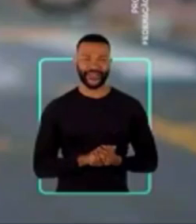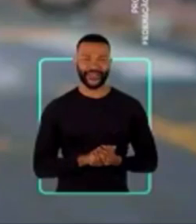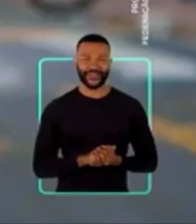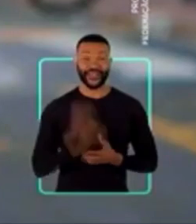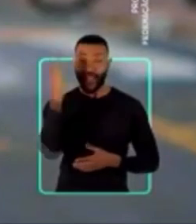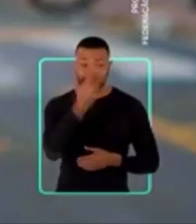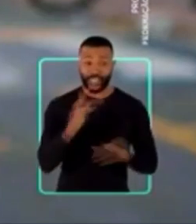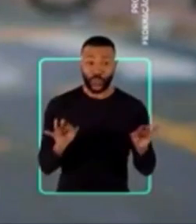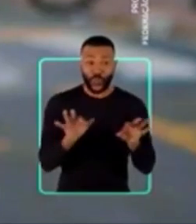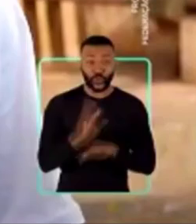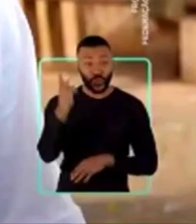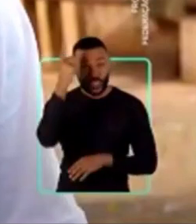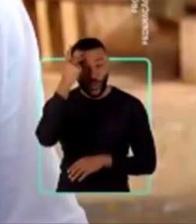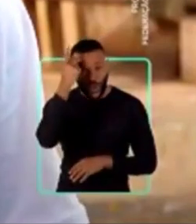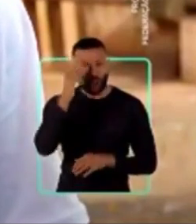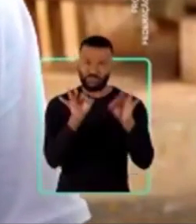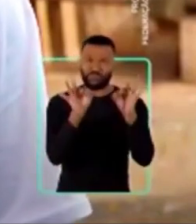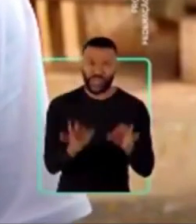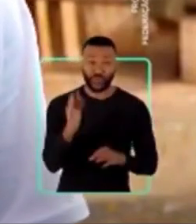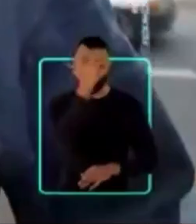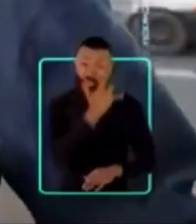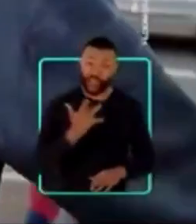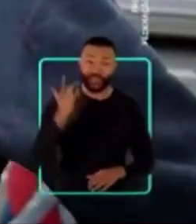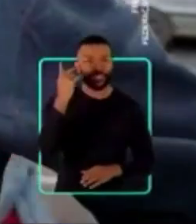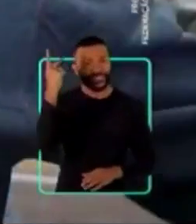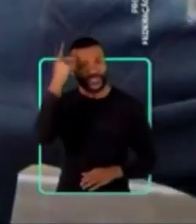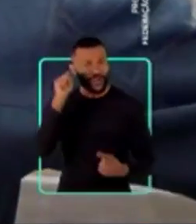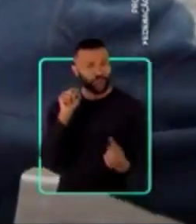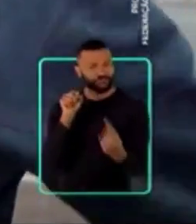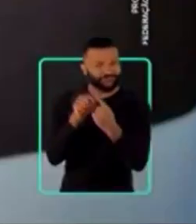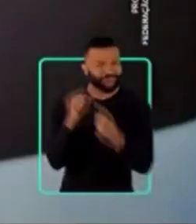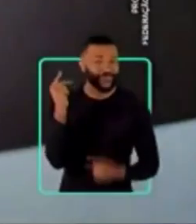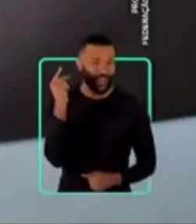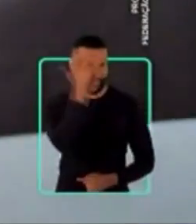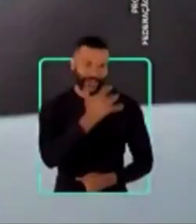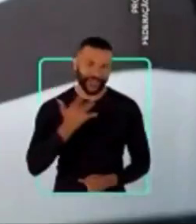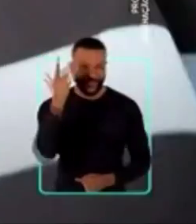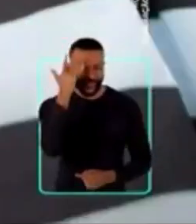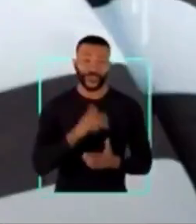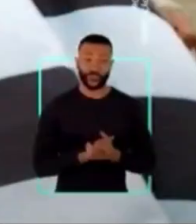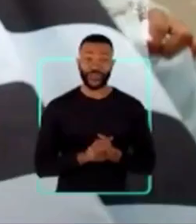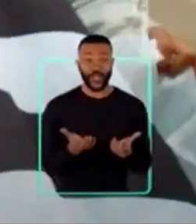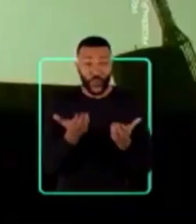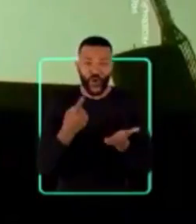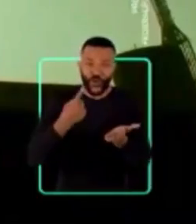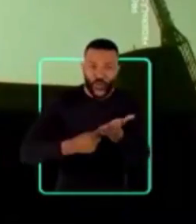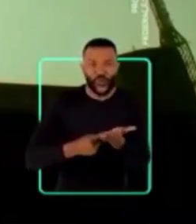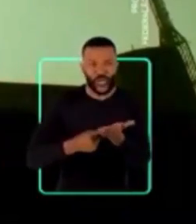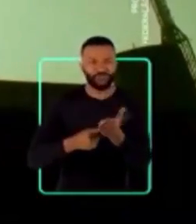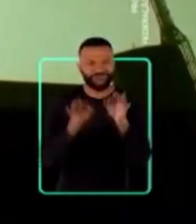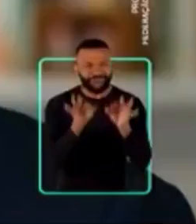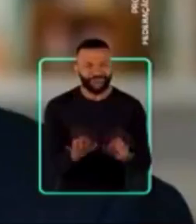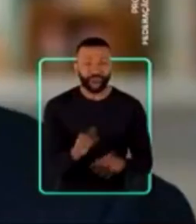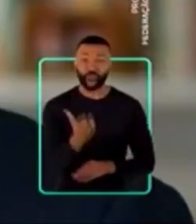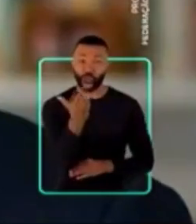O Haddad está pronto para São Paulo. Não tem dúvida, é Haddad. São Paulo precisa de Haddad. Quero fazer um compromisso de honra